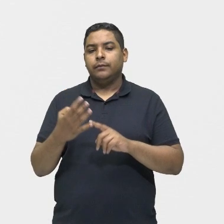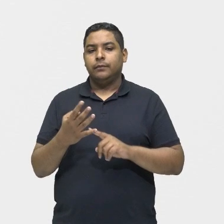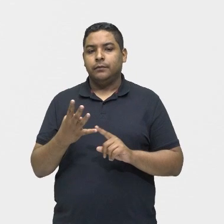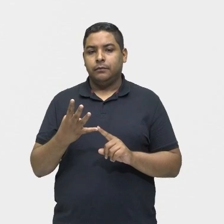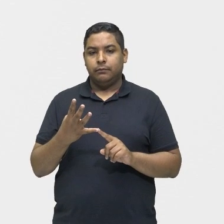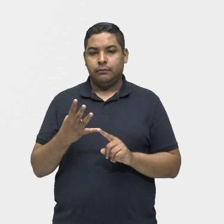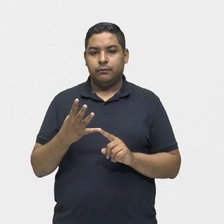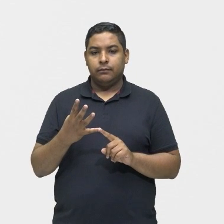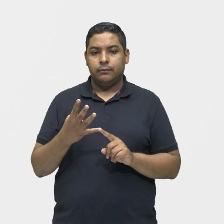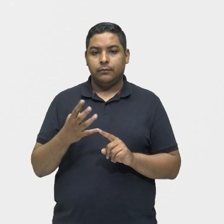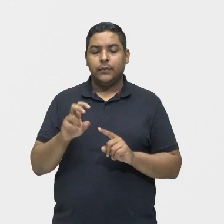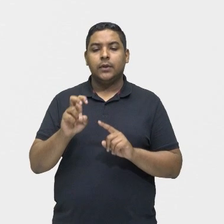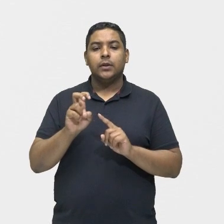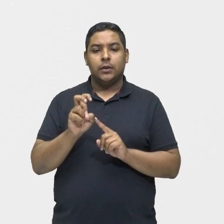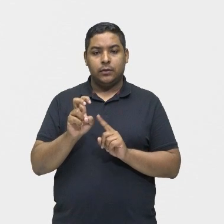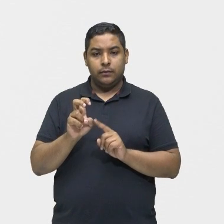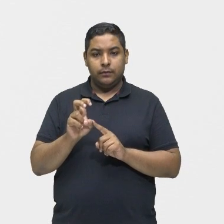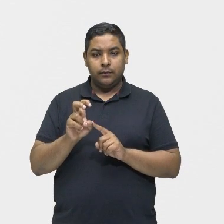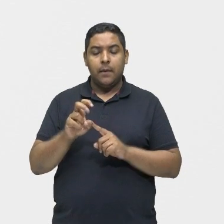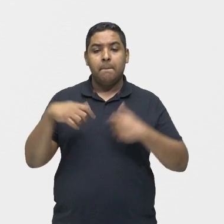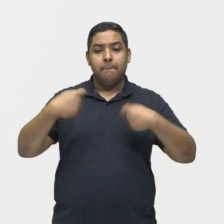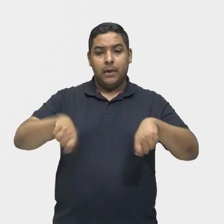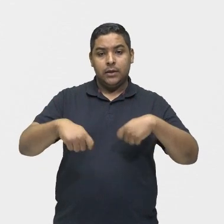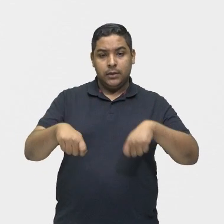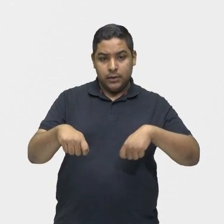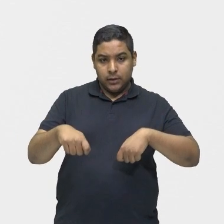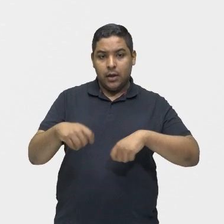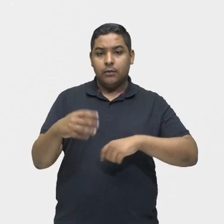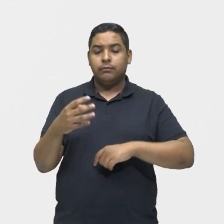Need significa precisar, né, um verbo.